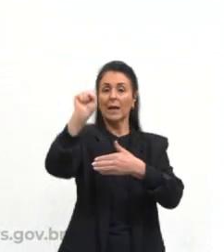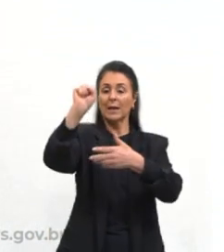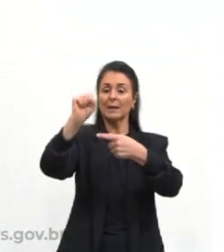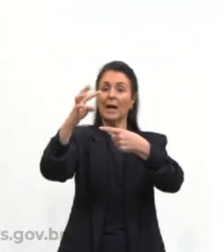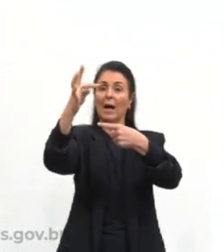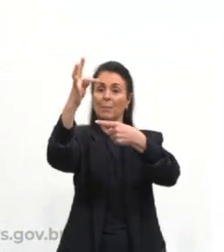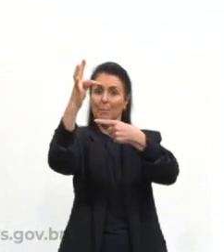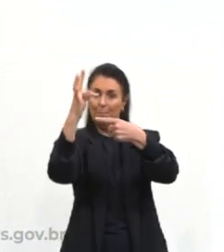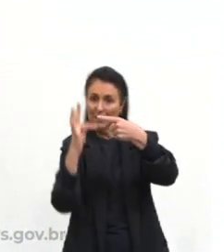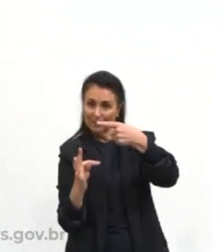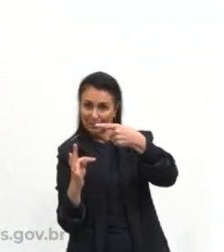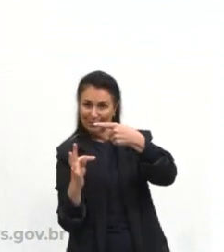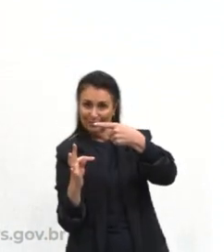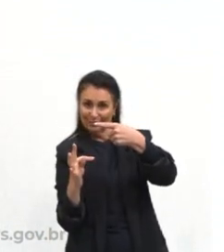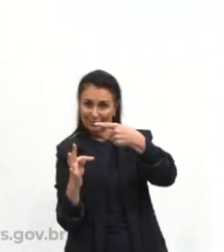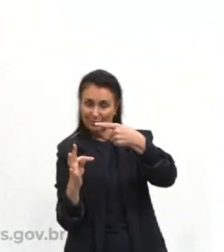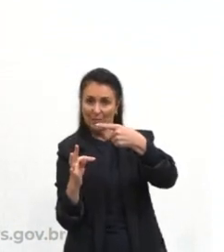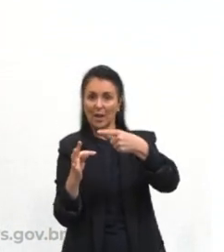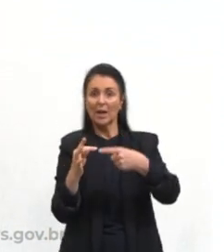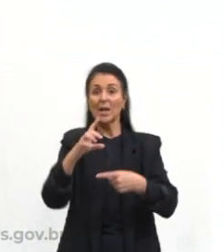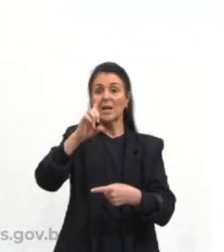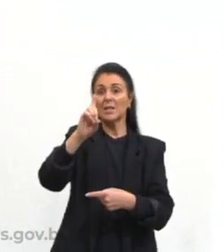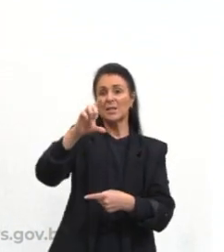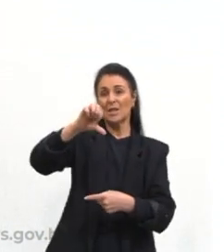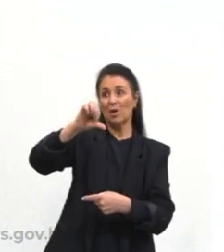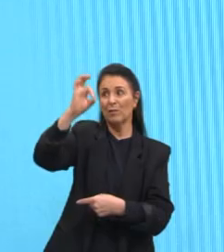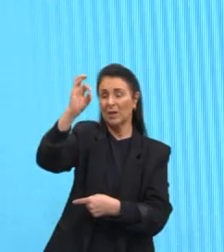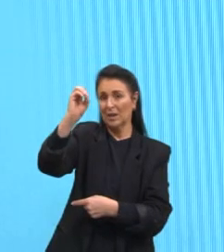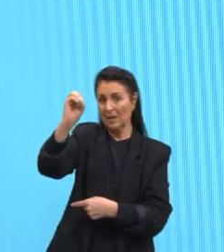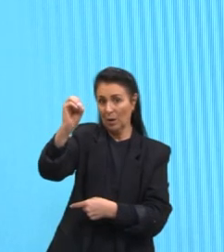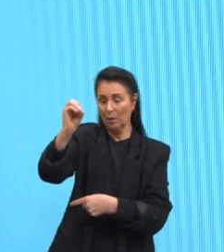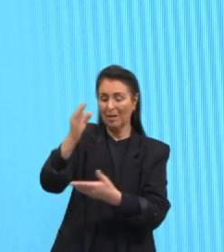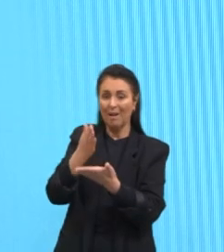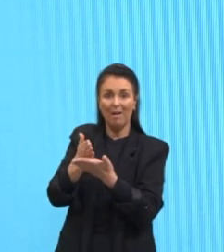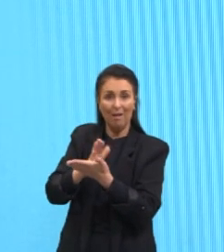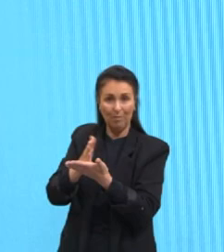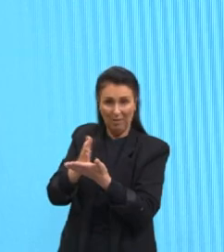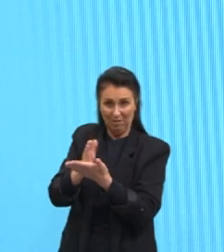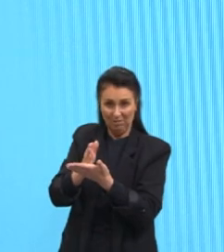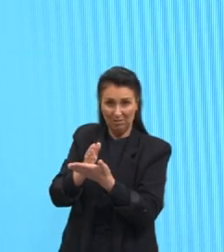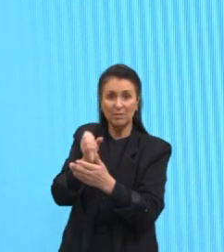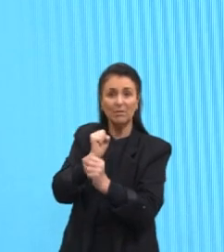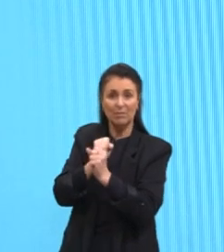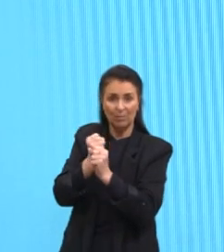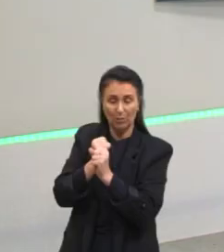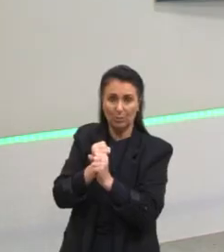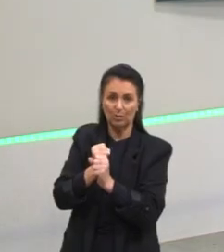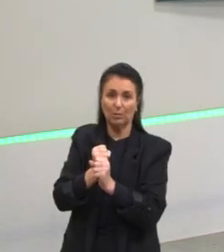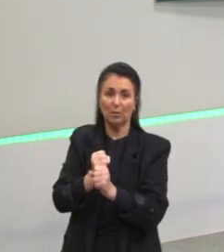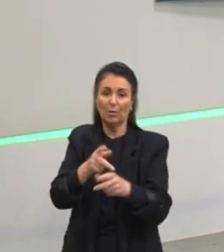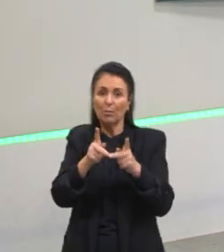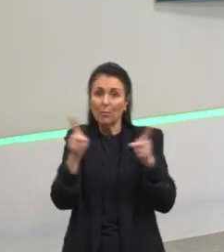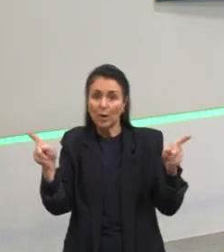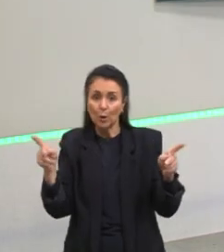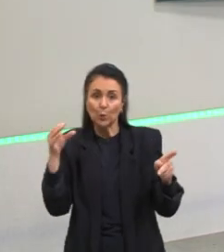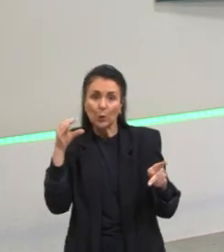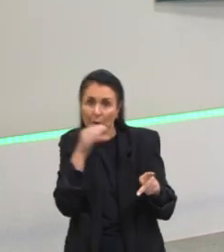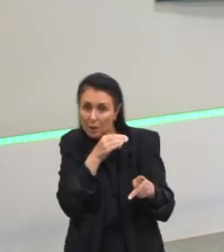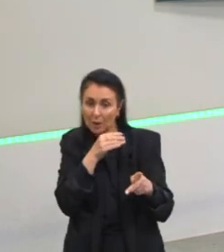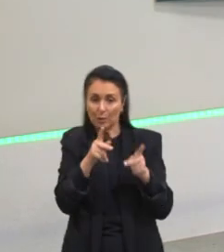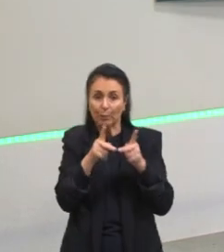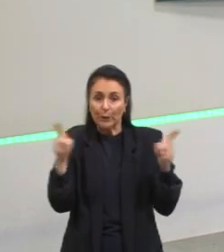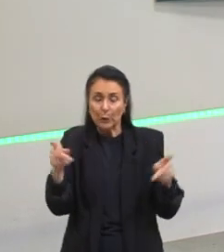é 19° então tem um frio mais alto bem ele período bem de frio o período bem de quem está